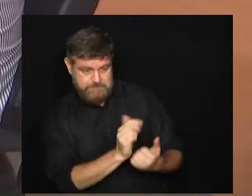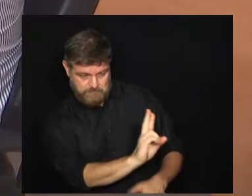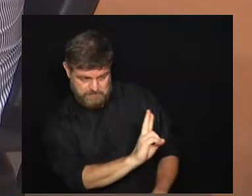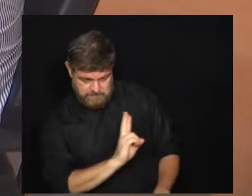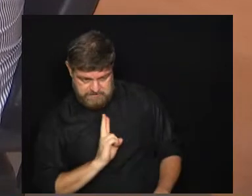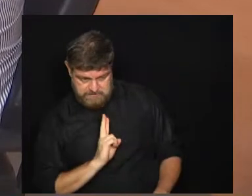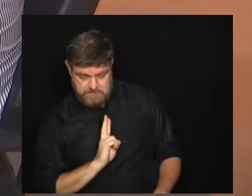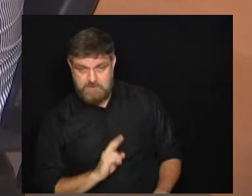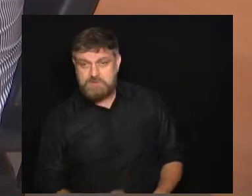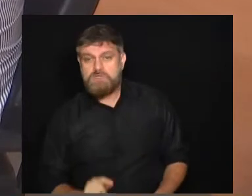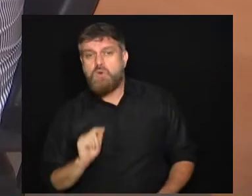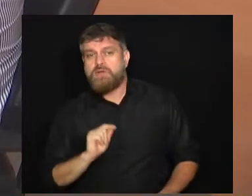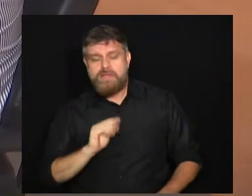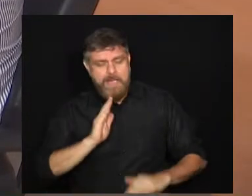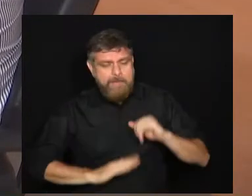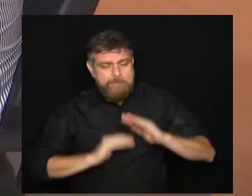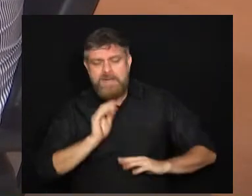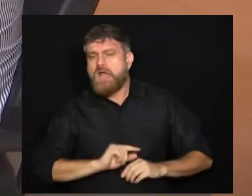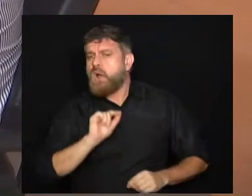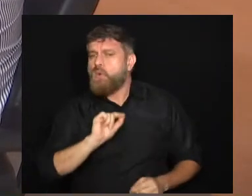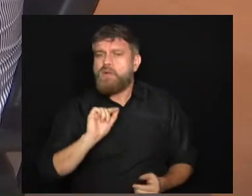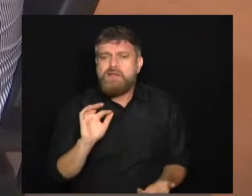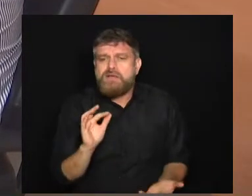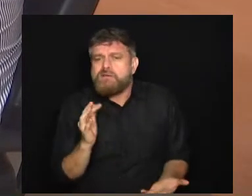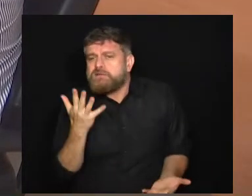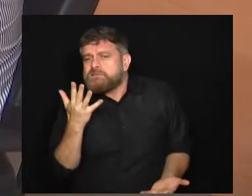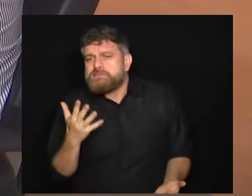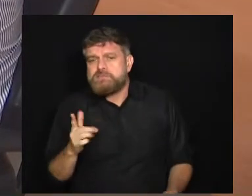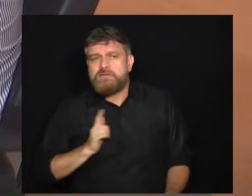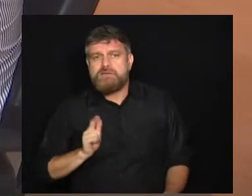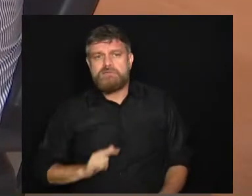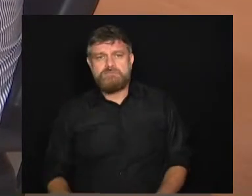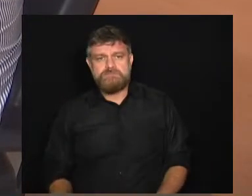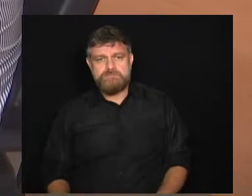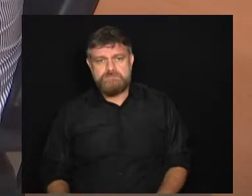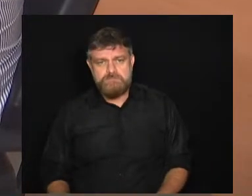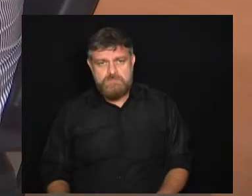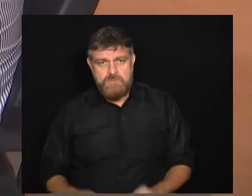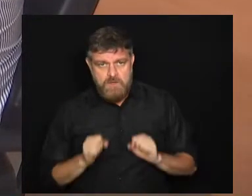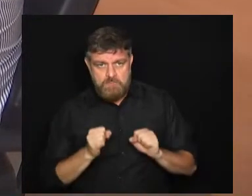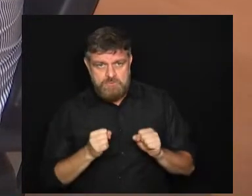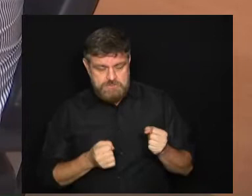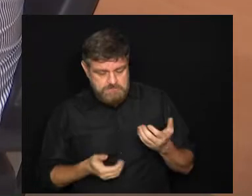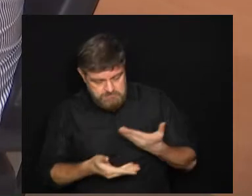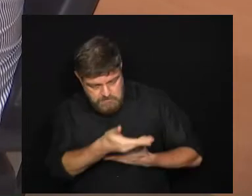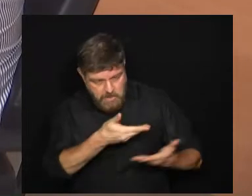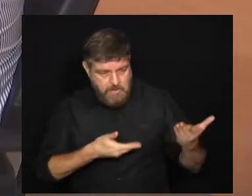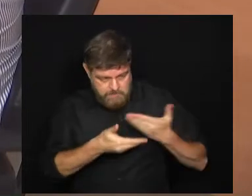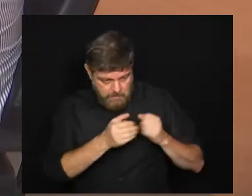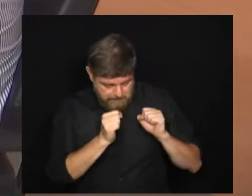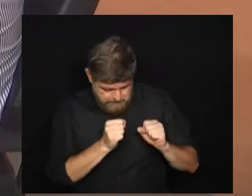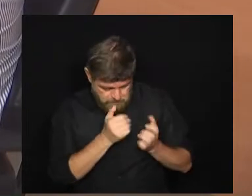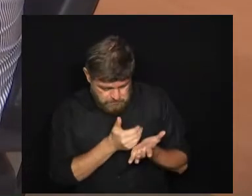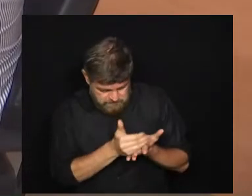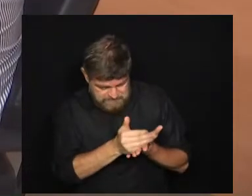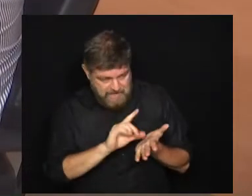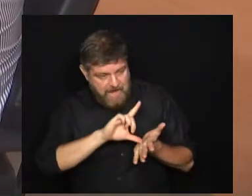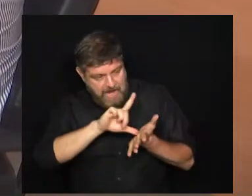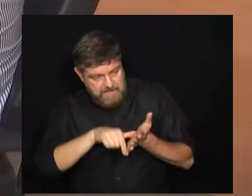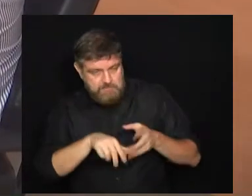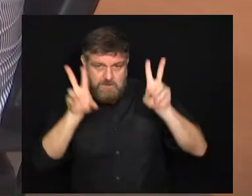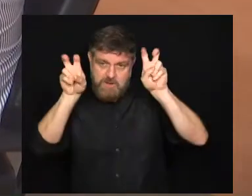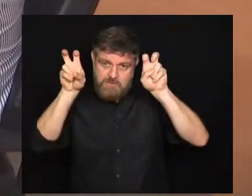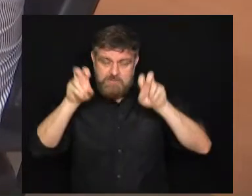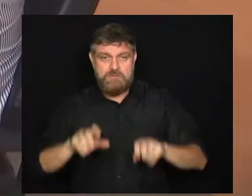disso, sobre que medidas estão sendo tomadas, qual que é a atitude que a rede vai tomar. Talvez a gente pudesse começar por aí, para depois a gente partir para a discussão